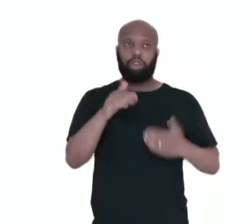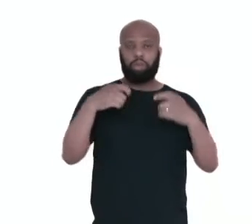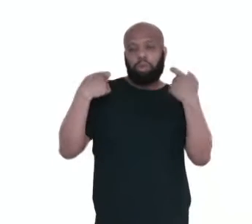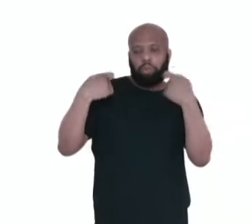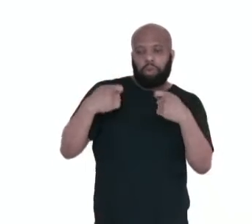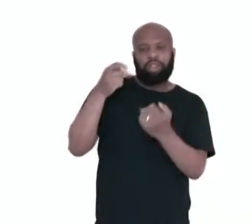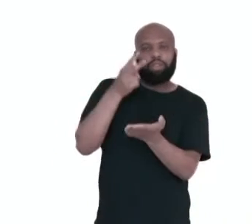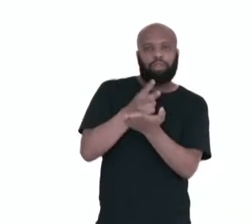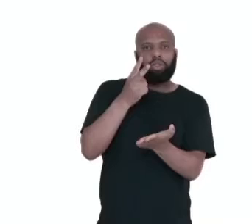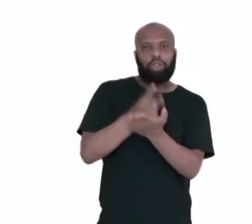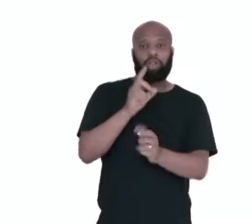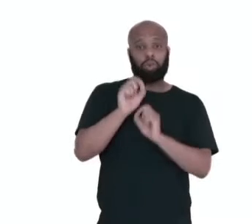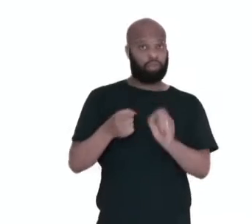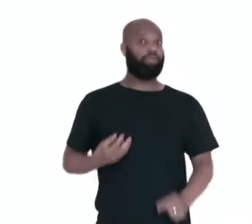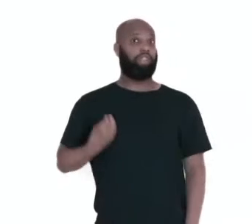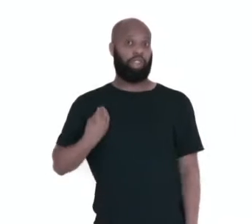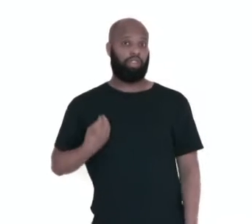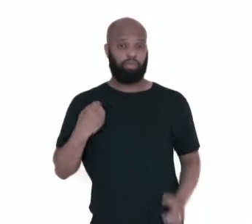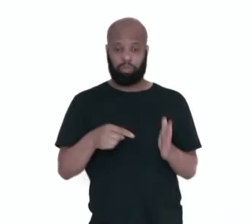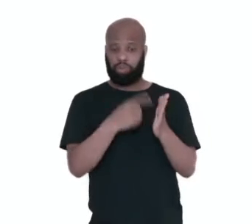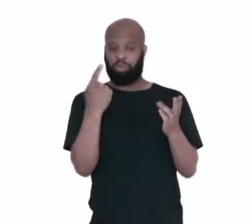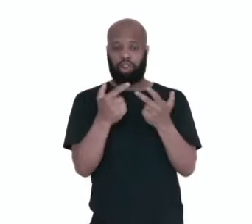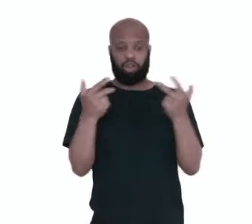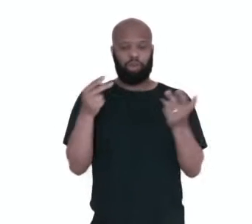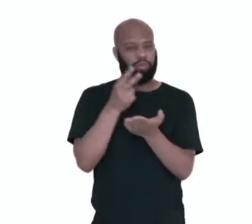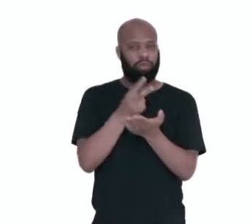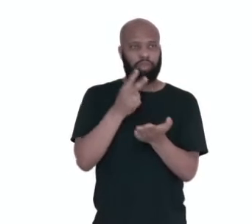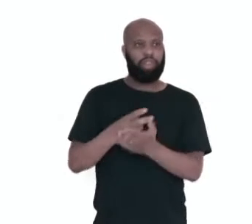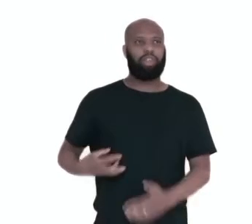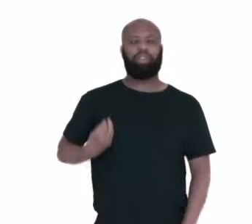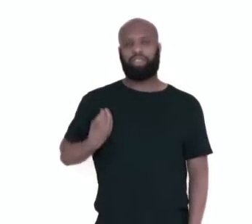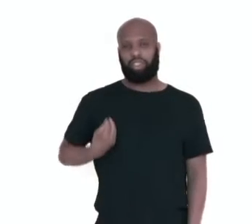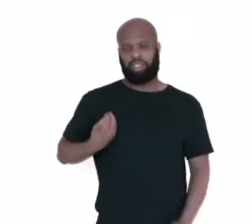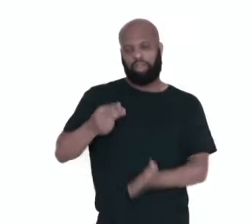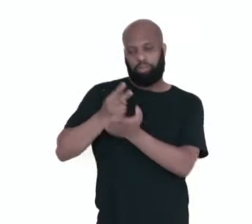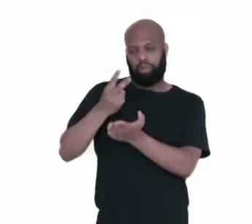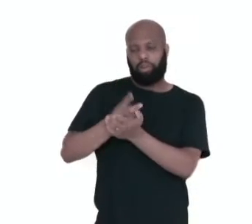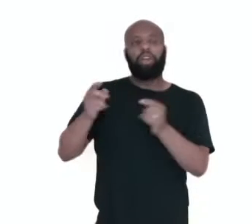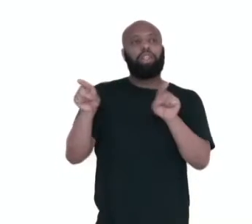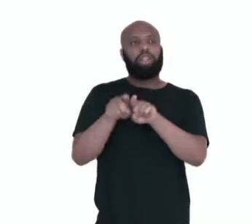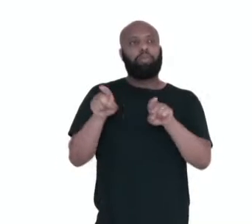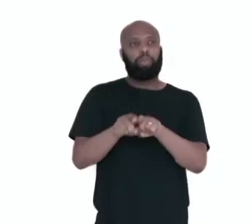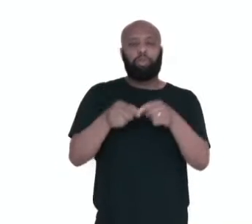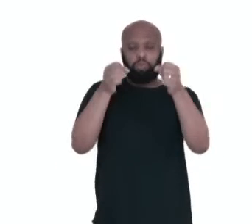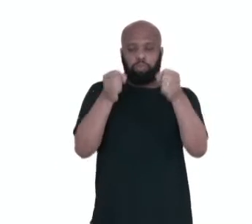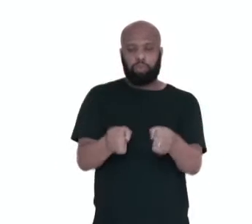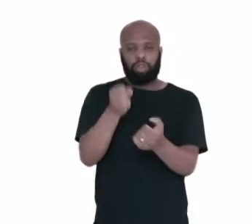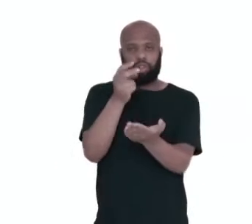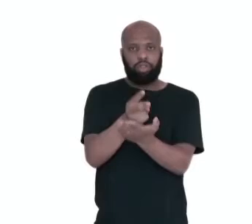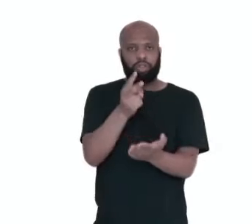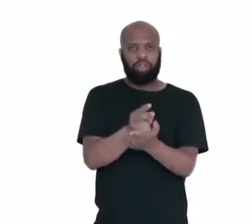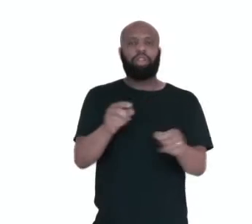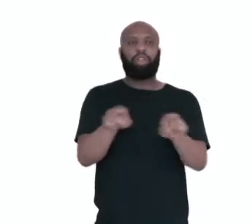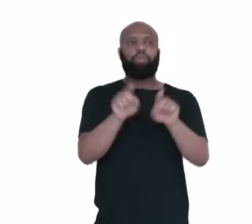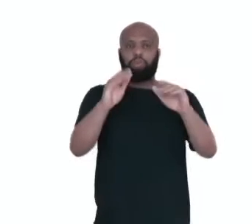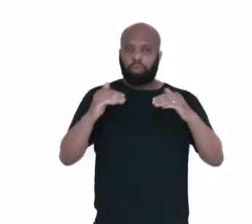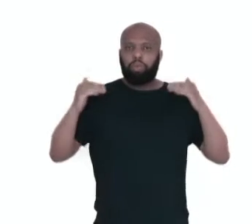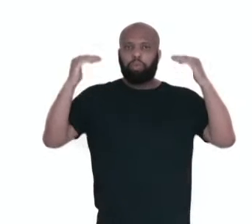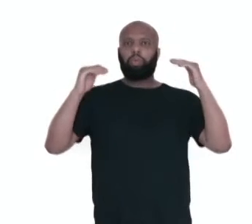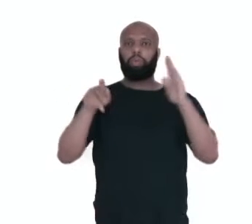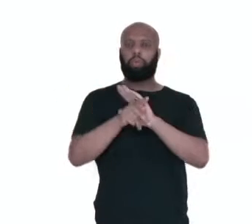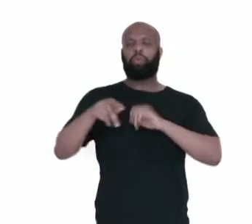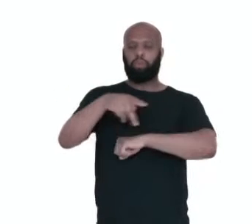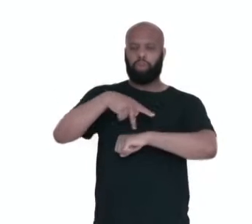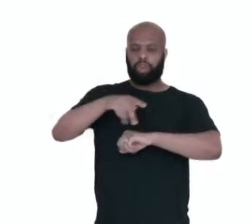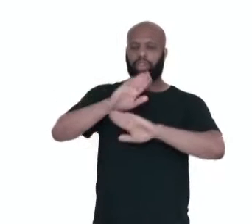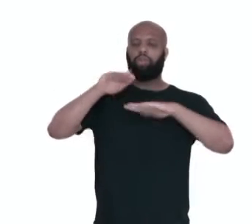preciso manter-se vivo, em primeiro lugar, manutenção da vida, manter o poder e a soberania do Estado.